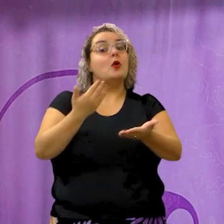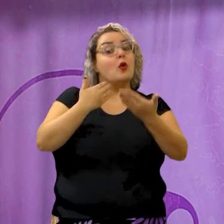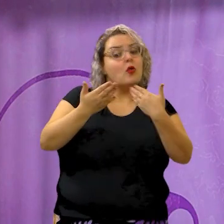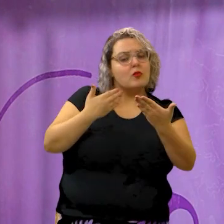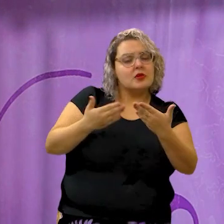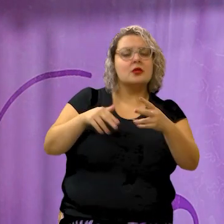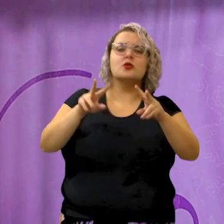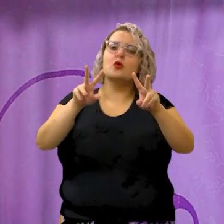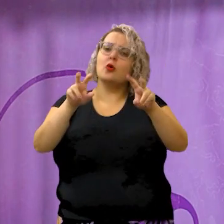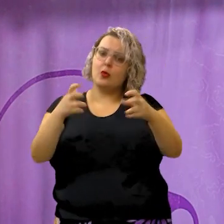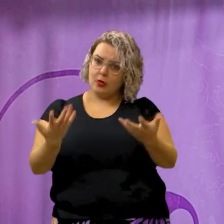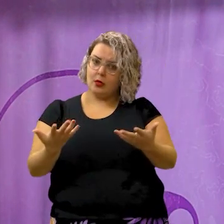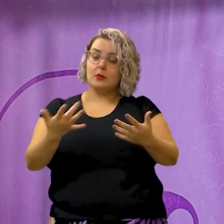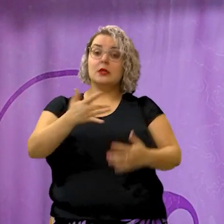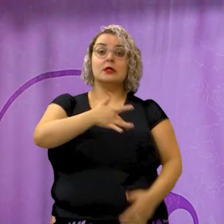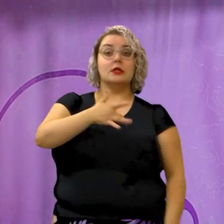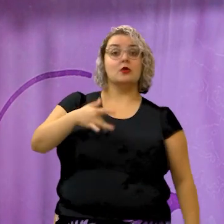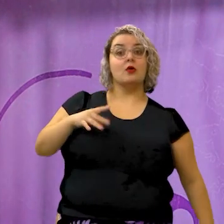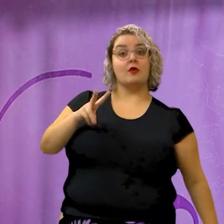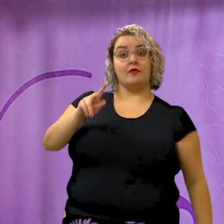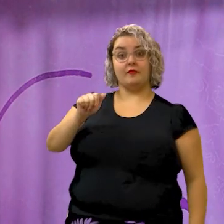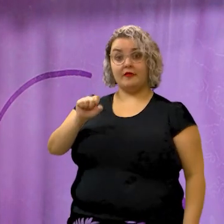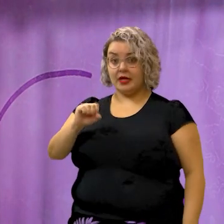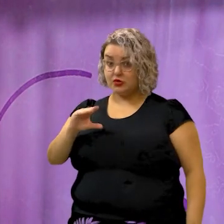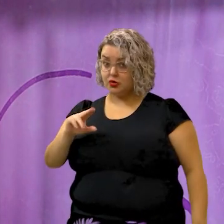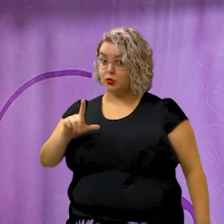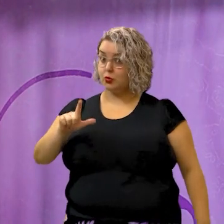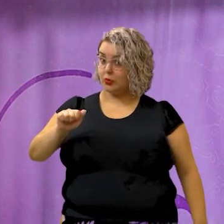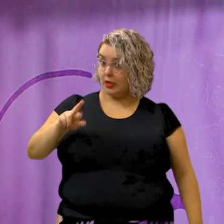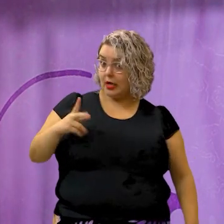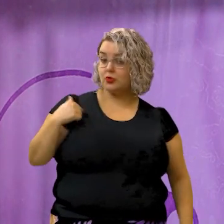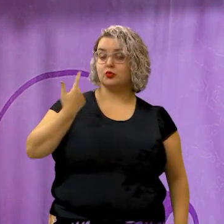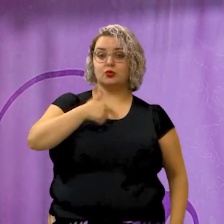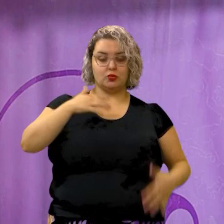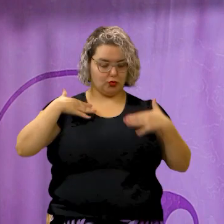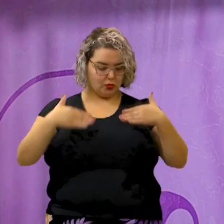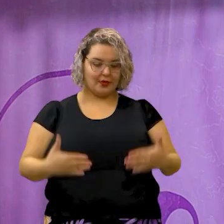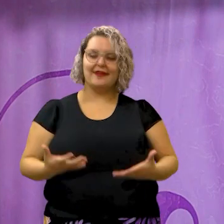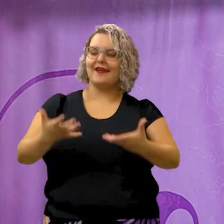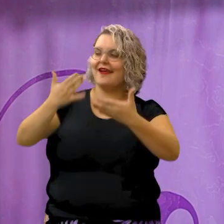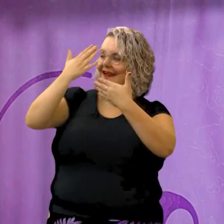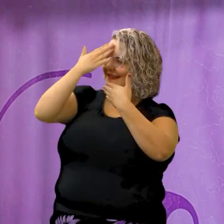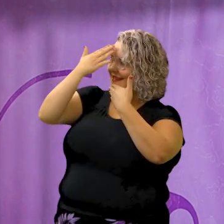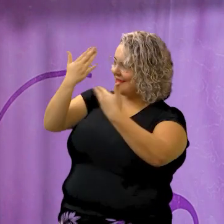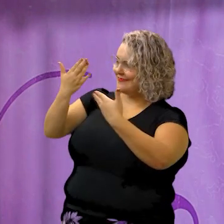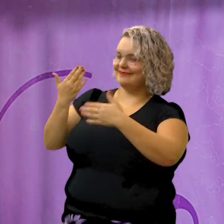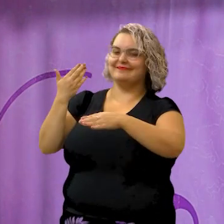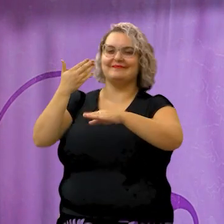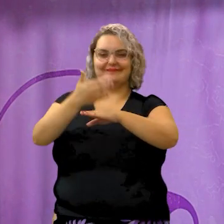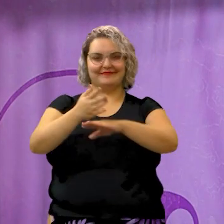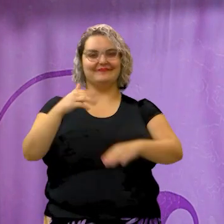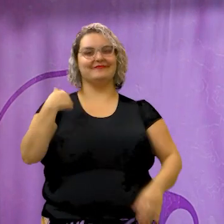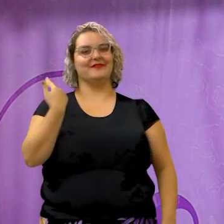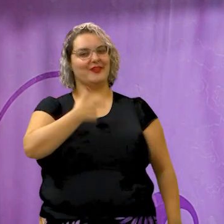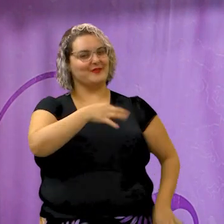sobre esse assunto, né, da saúde vascular do nosso corpo, eu quero agradecer a sua participação aqui no Saúde é Vida.